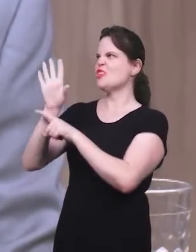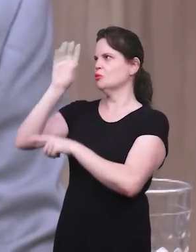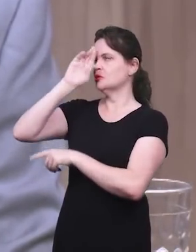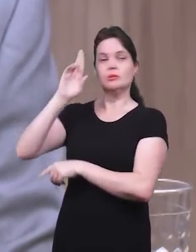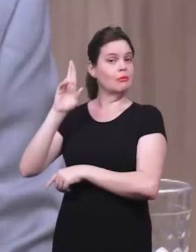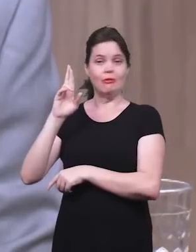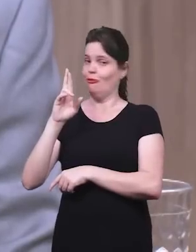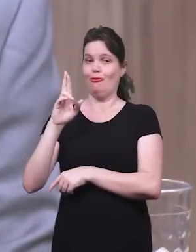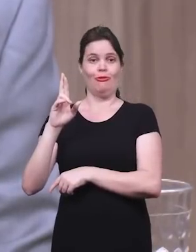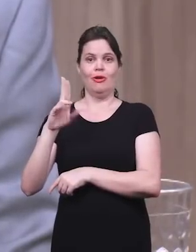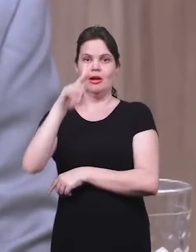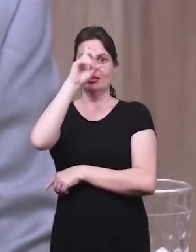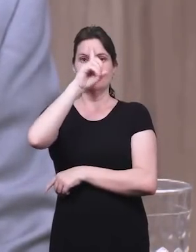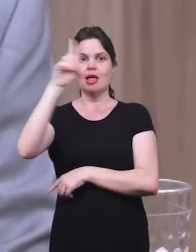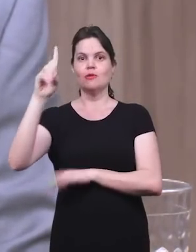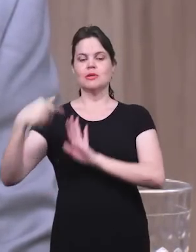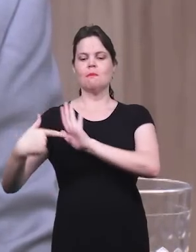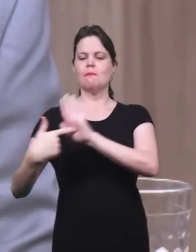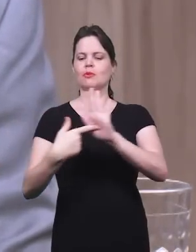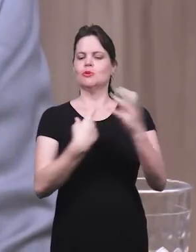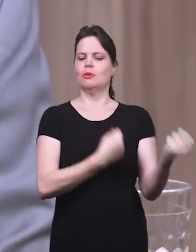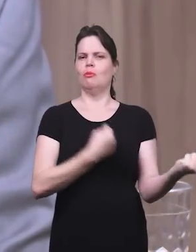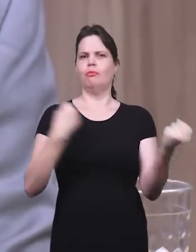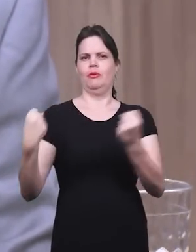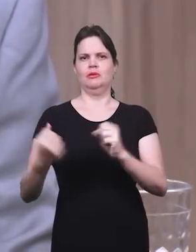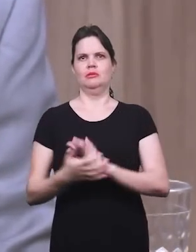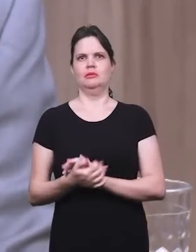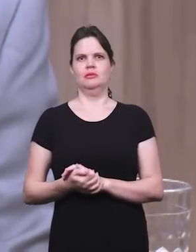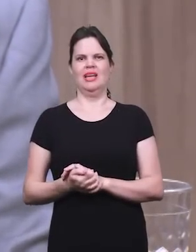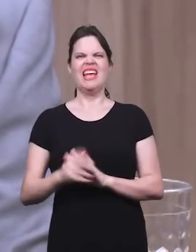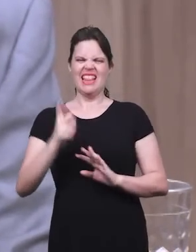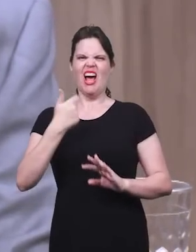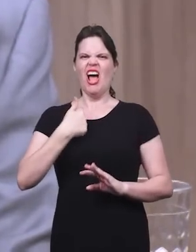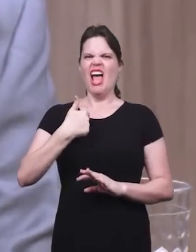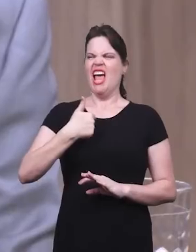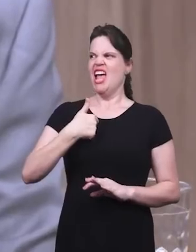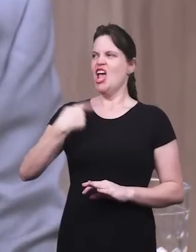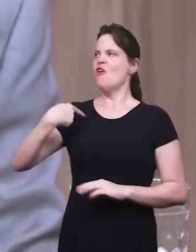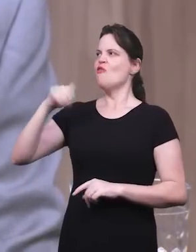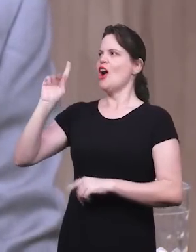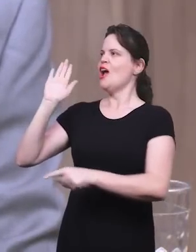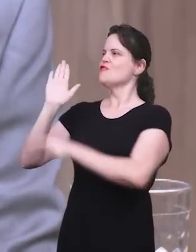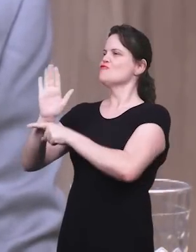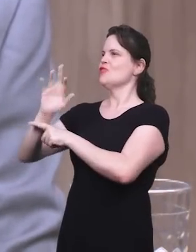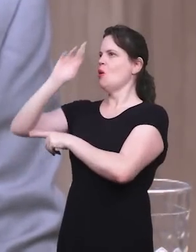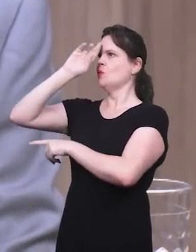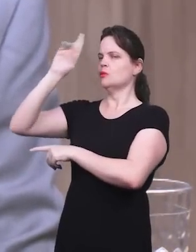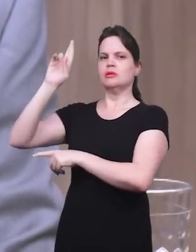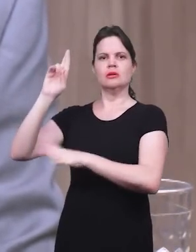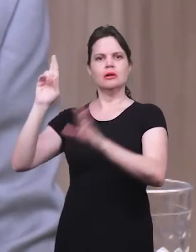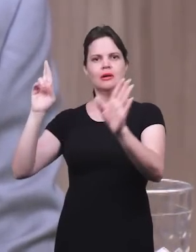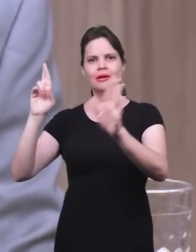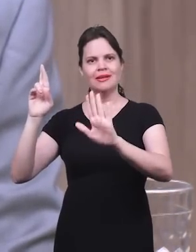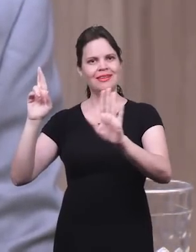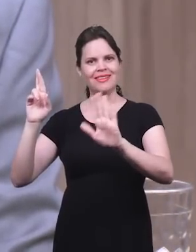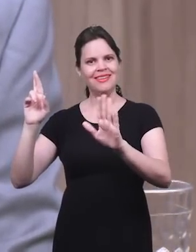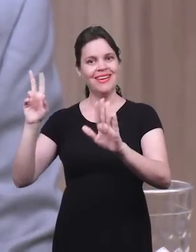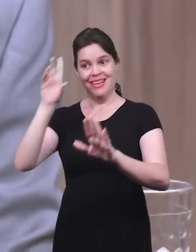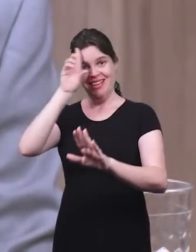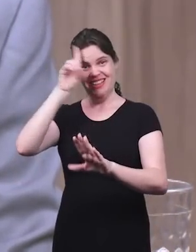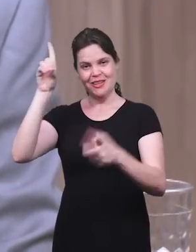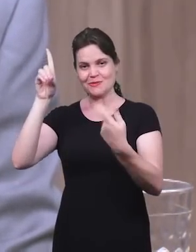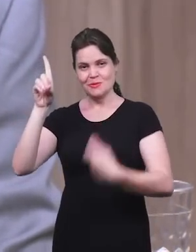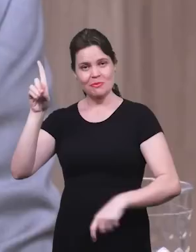Bíblia, me fala o versículo, mas para que ninguém diga, não, o Senhor fez porque eu ajudei ele. O Senhor não precisa da